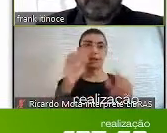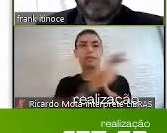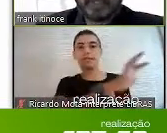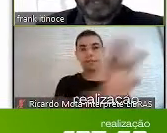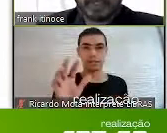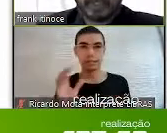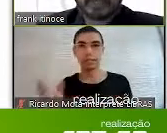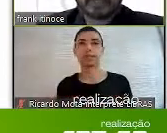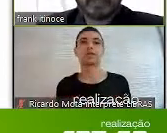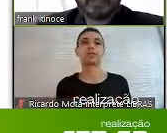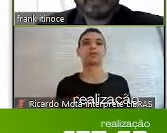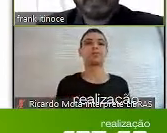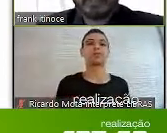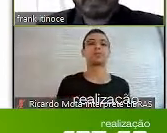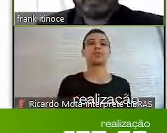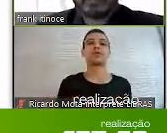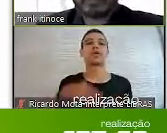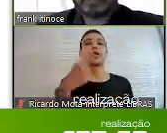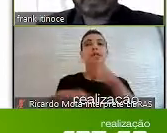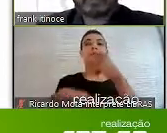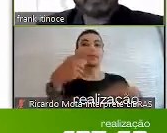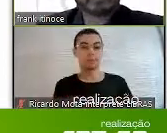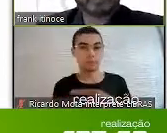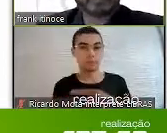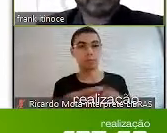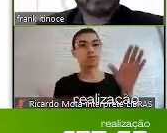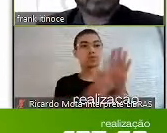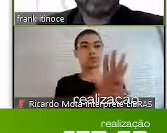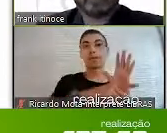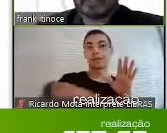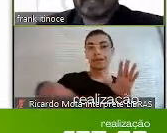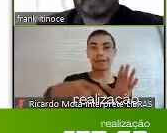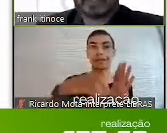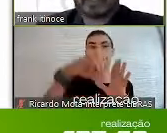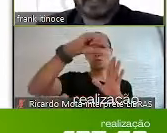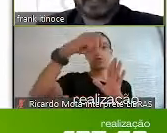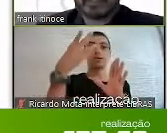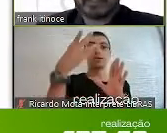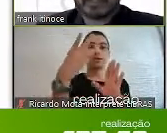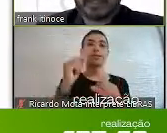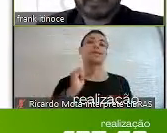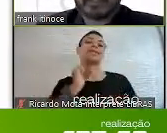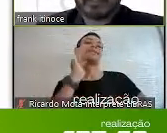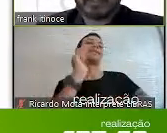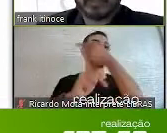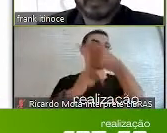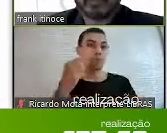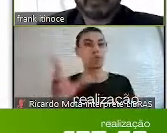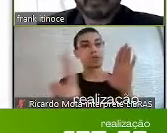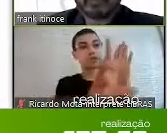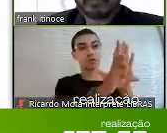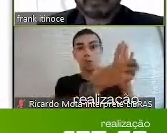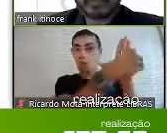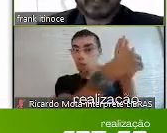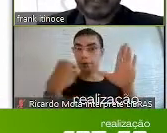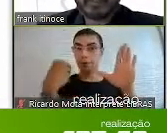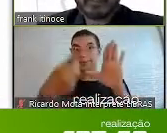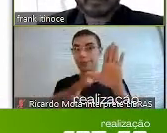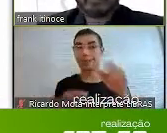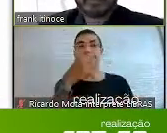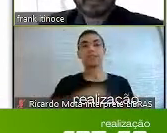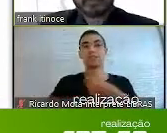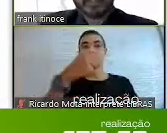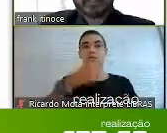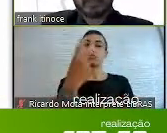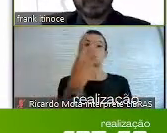de 93, e depois nós tivemos o decreto 46.076, de 2001.